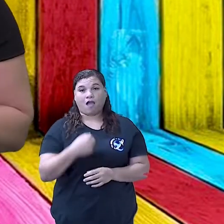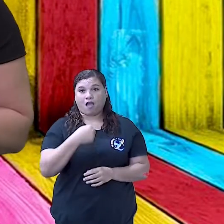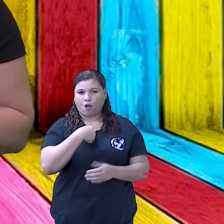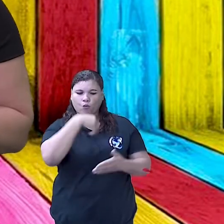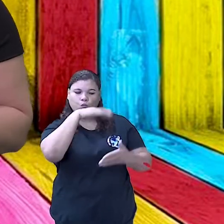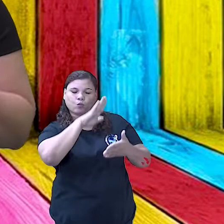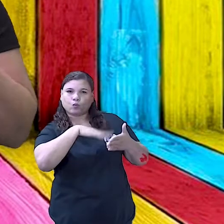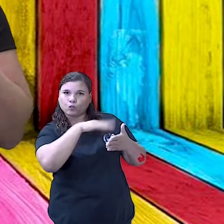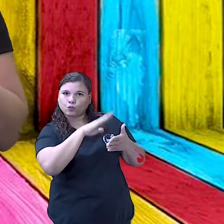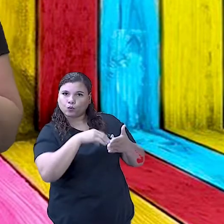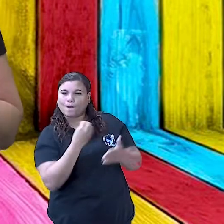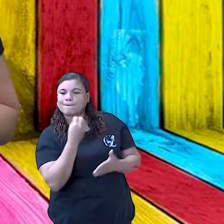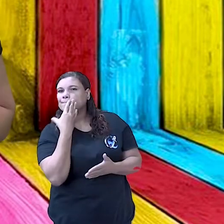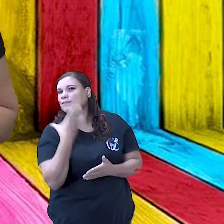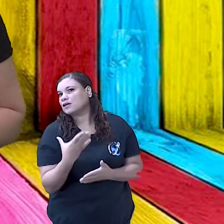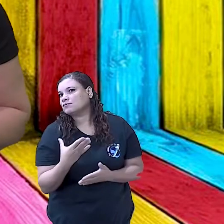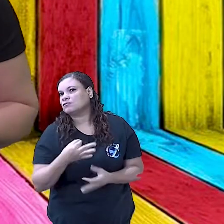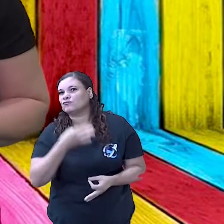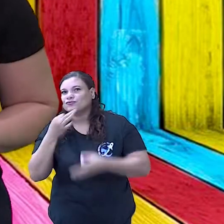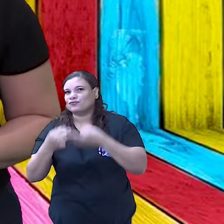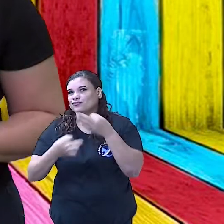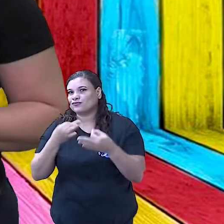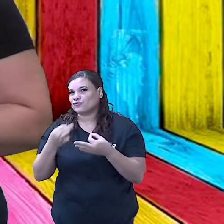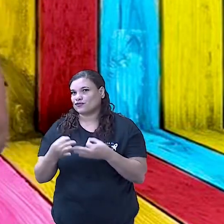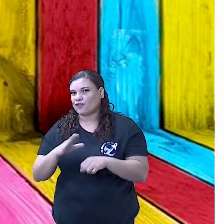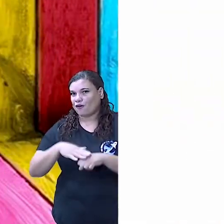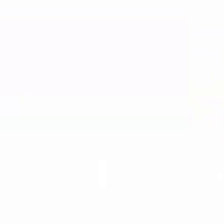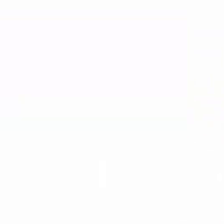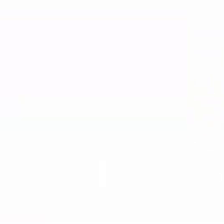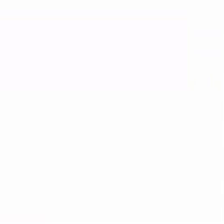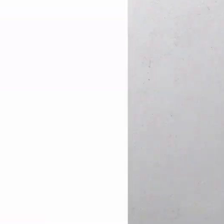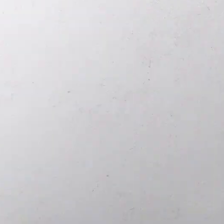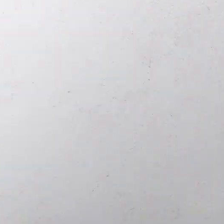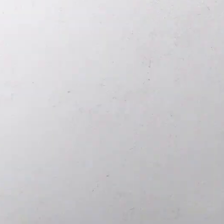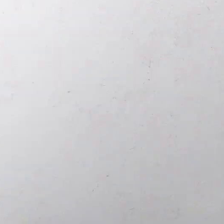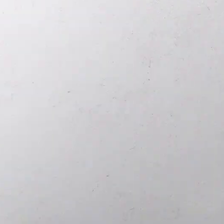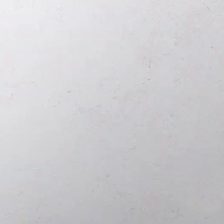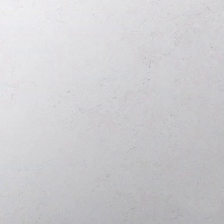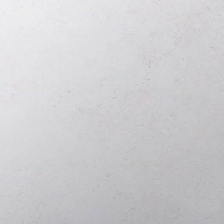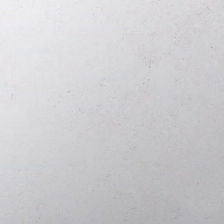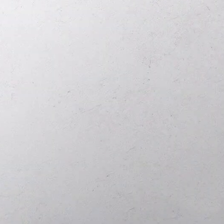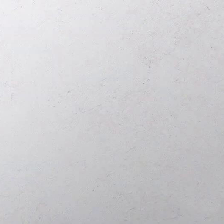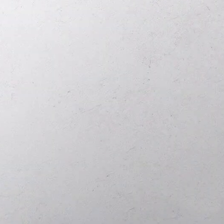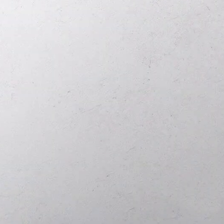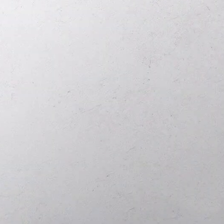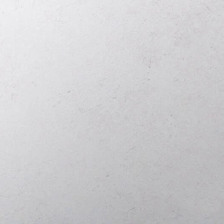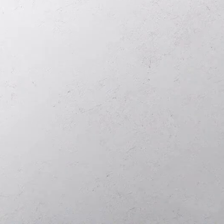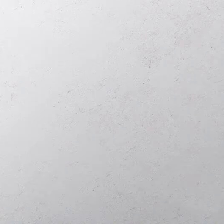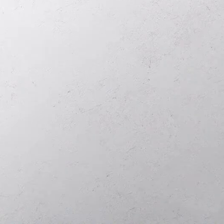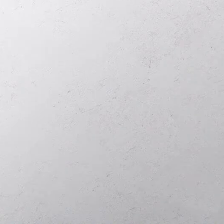colorindo bem. Para mais dicas como essa, fique ligado na TV Educação.